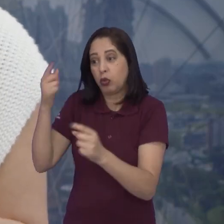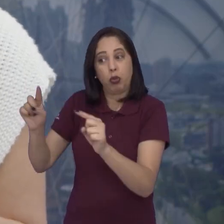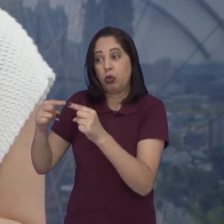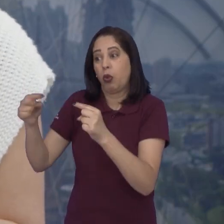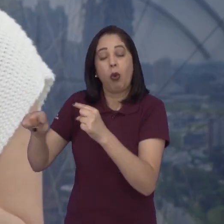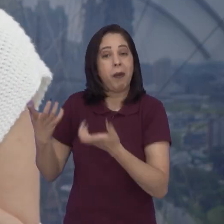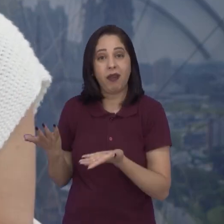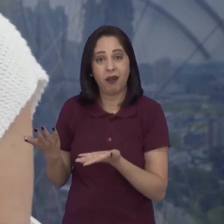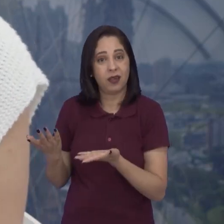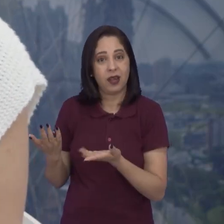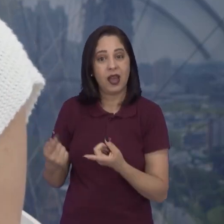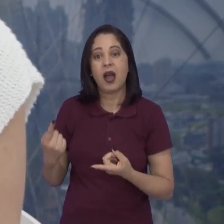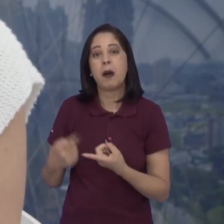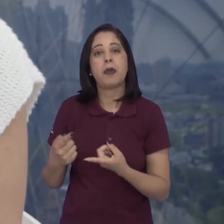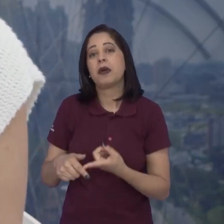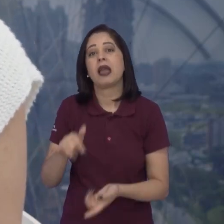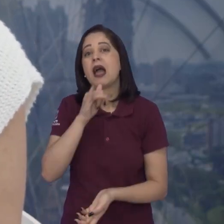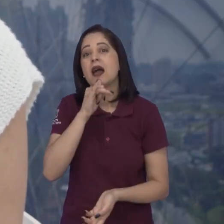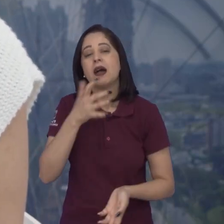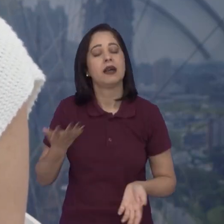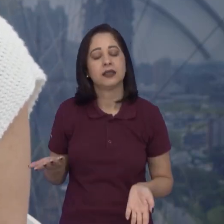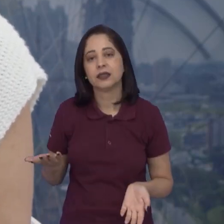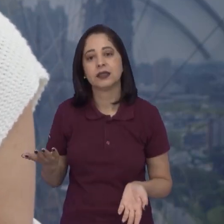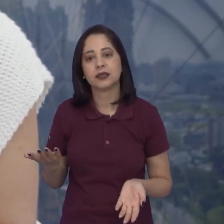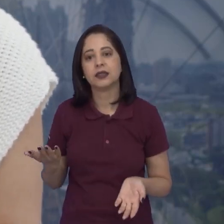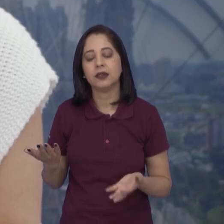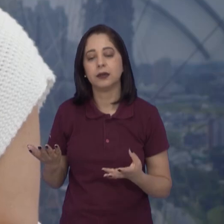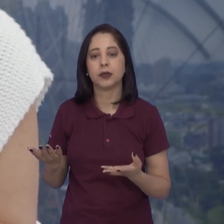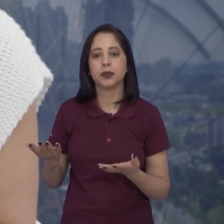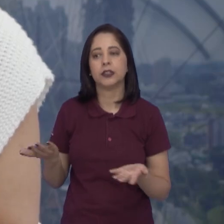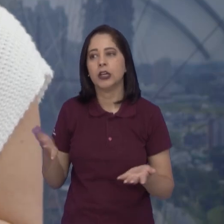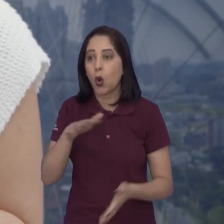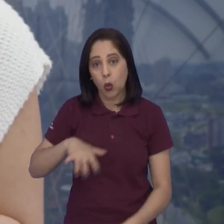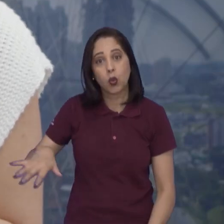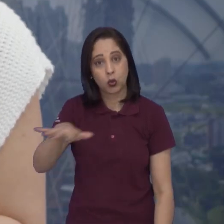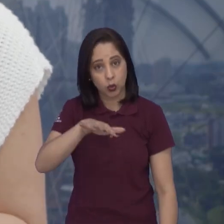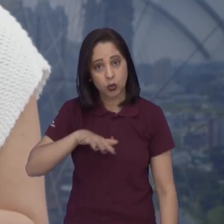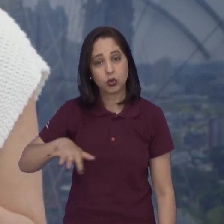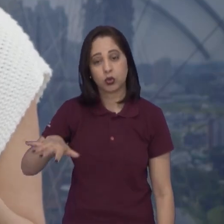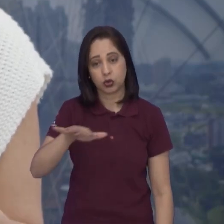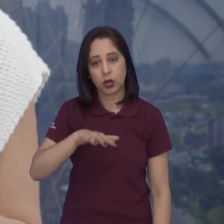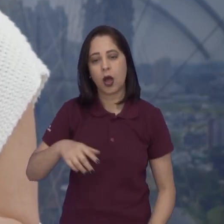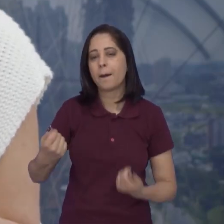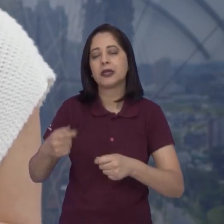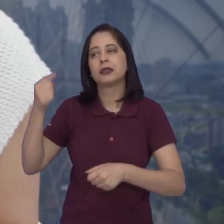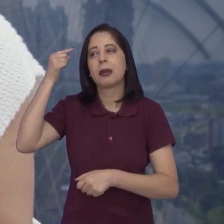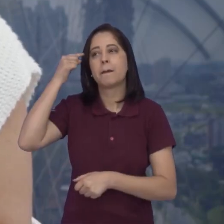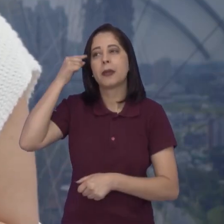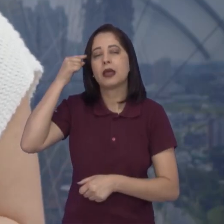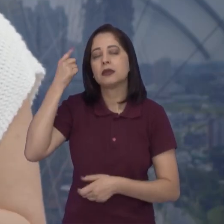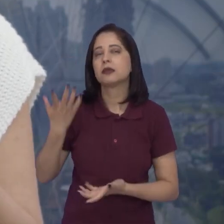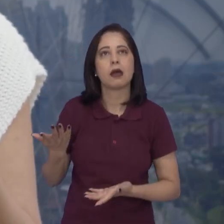colocar... quando você vai pensar a habitação de interesse social, de um modo geral, a gente já tem que começar pensando com o